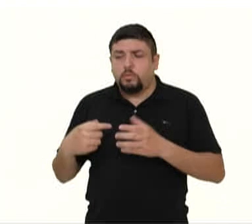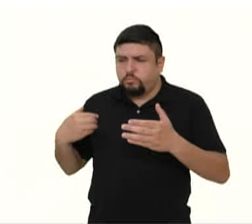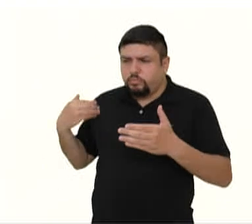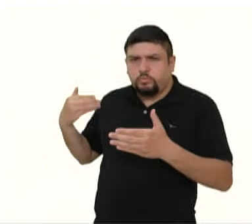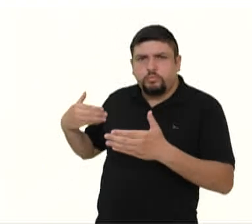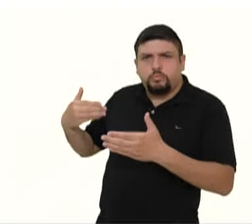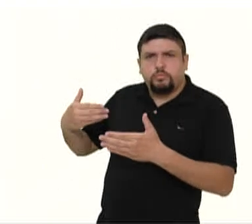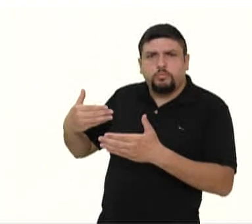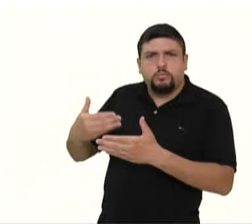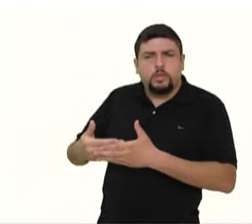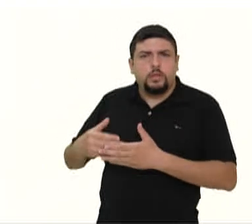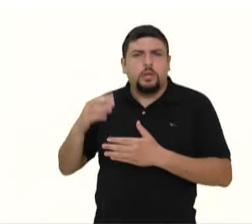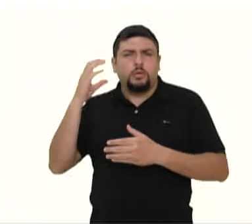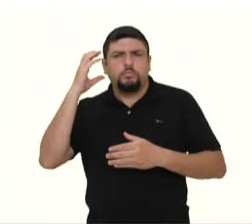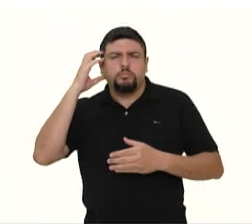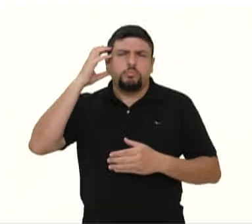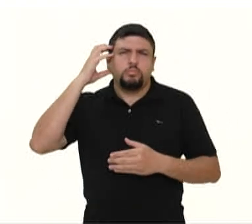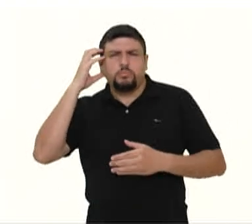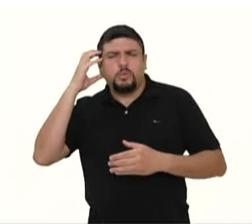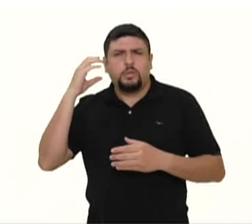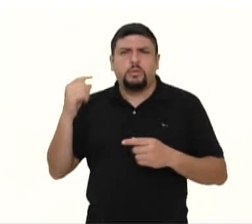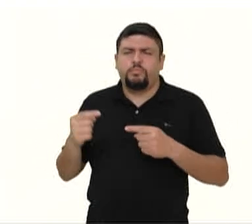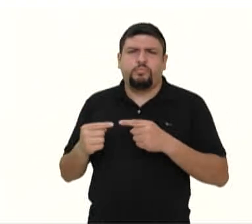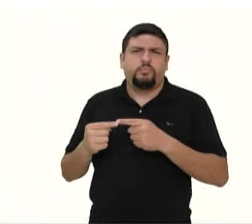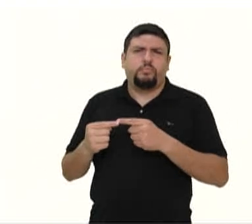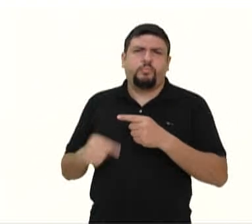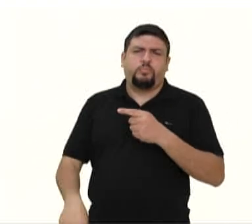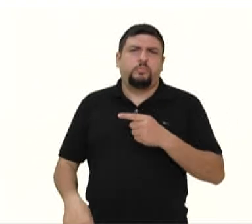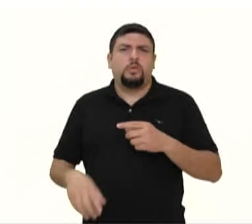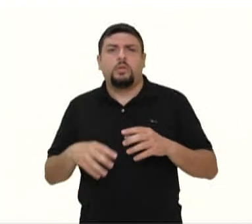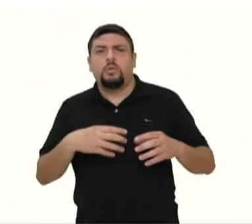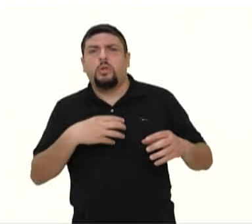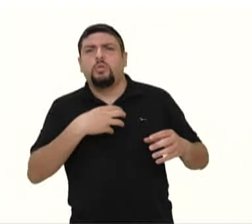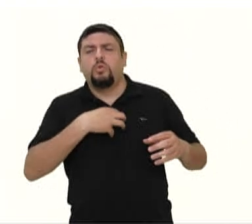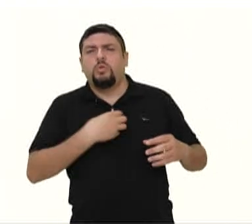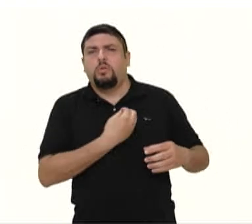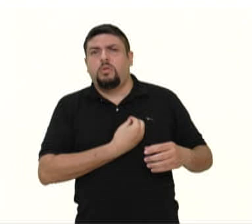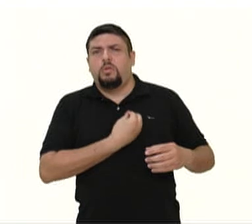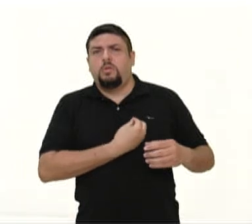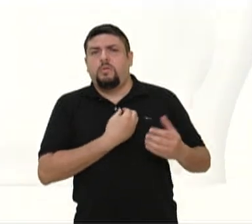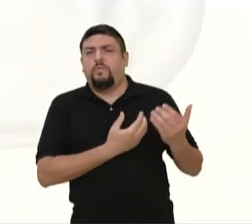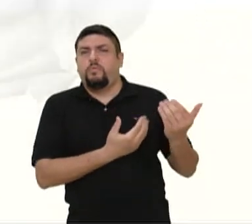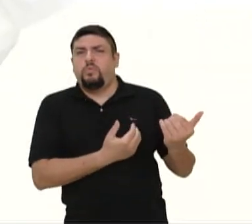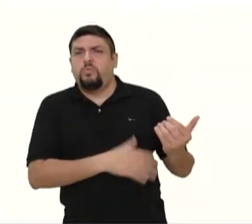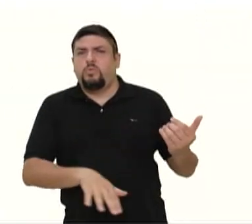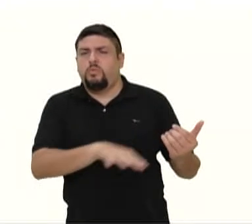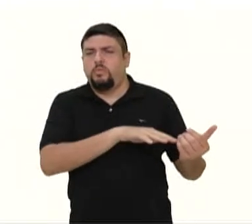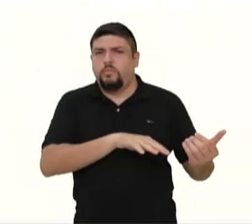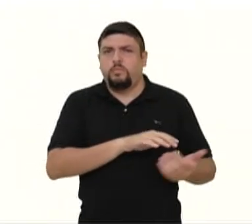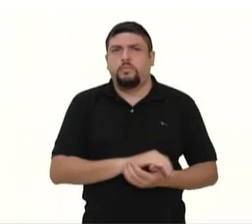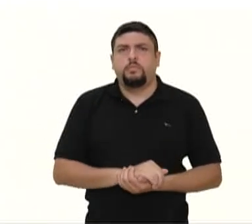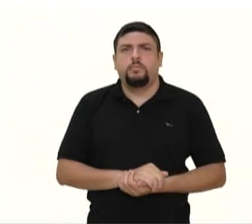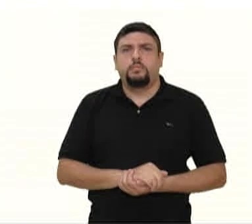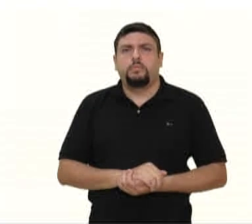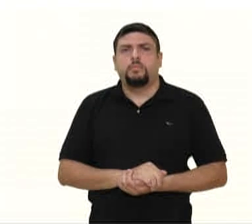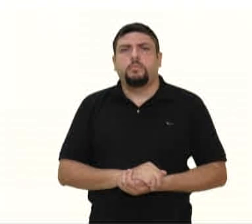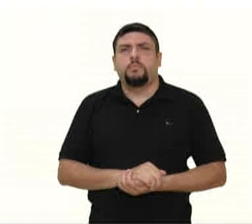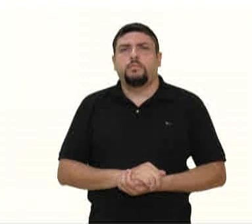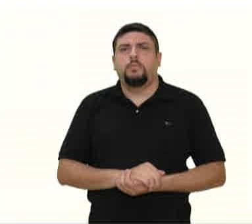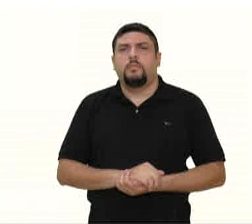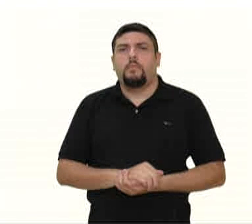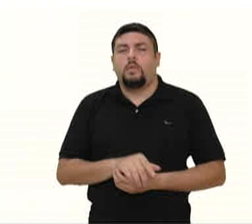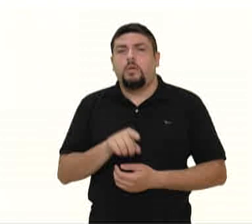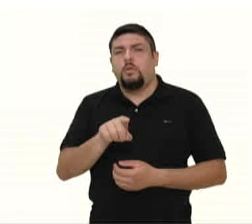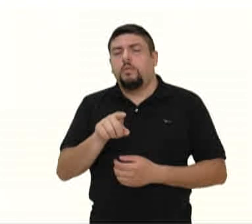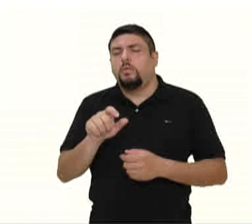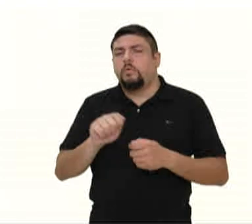tocado no rádio não representava o novo estilo de vida da juventude do período. Muito bem, o que você vai fazer? Vai